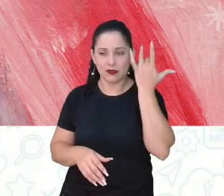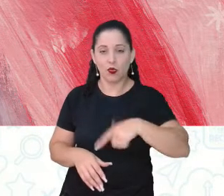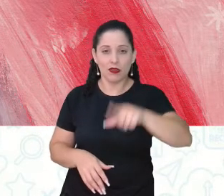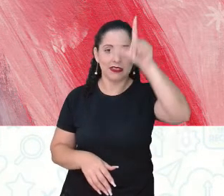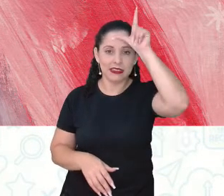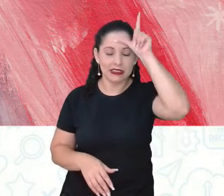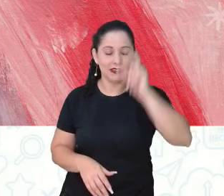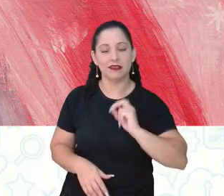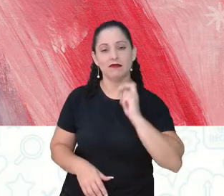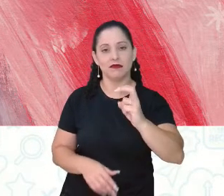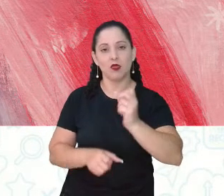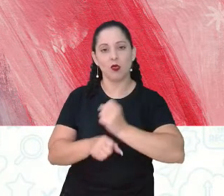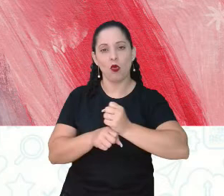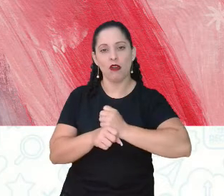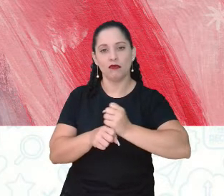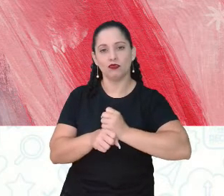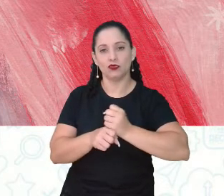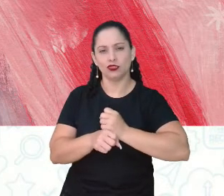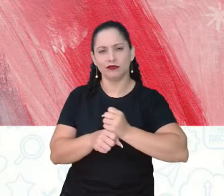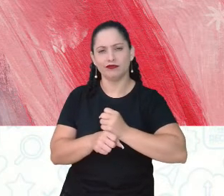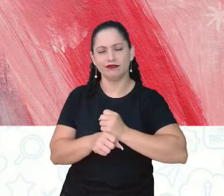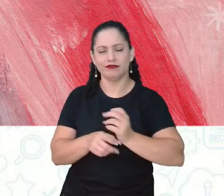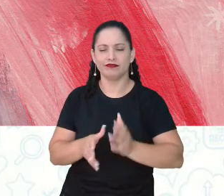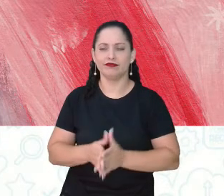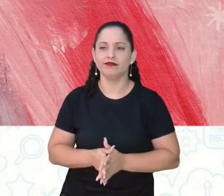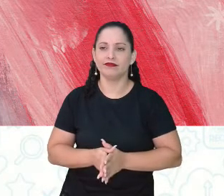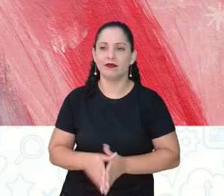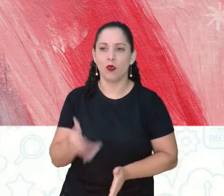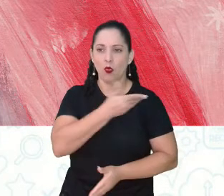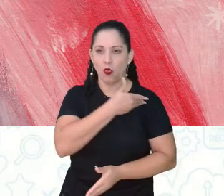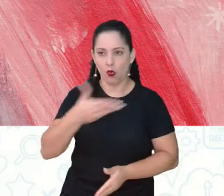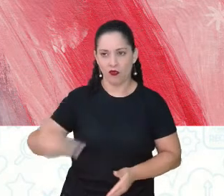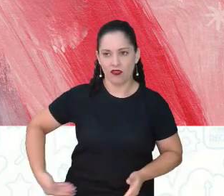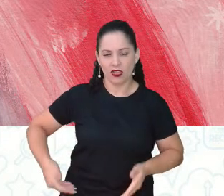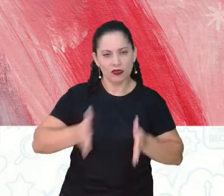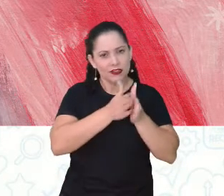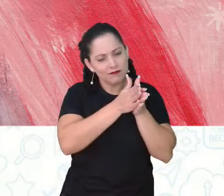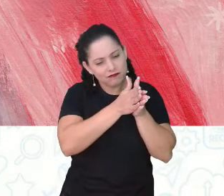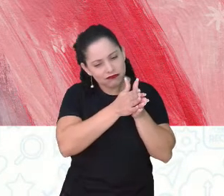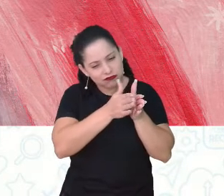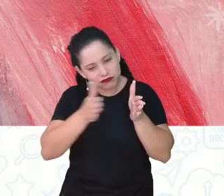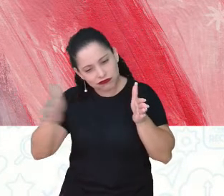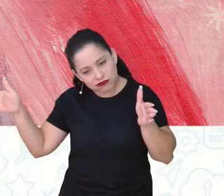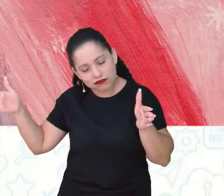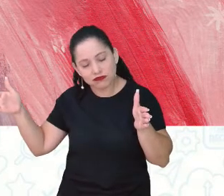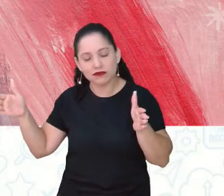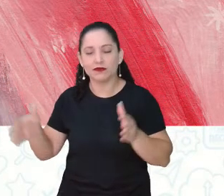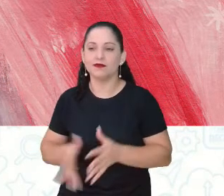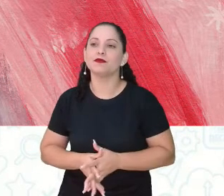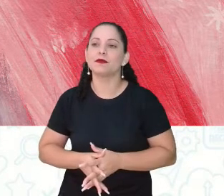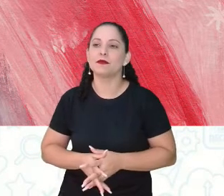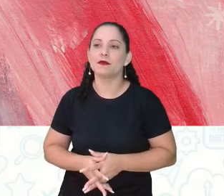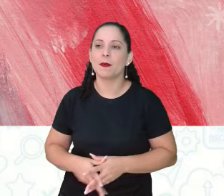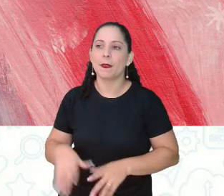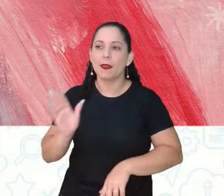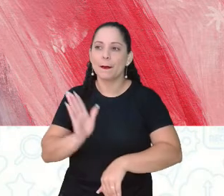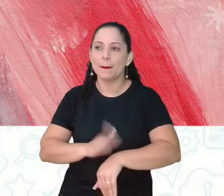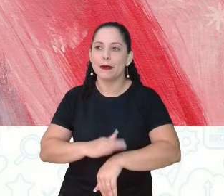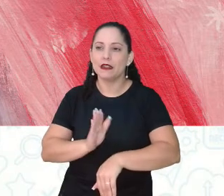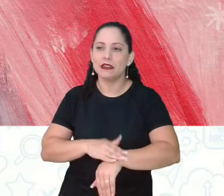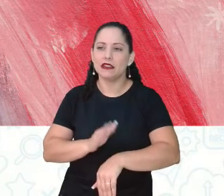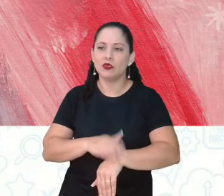anos, certo? Então, o governo manteve-se graças a uma aliança com o exército francês, naquele momento